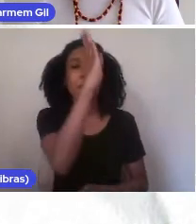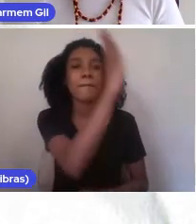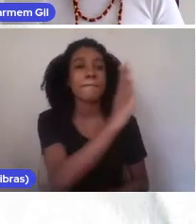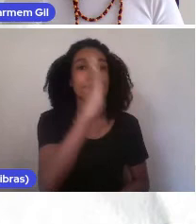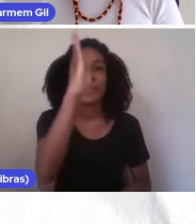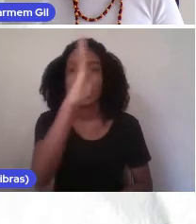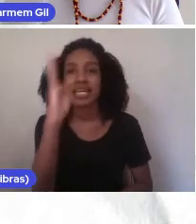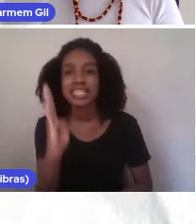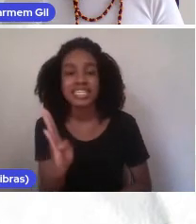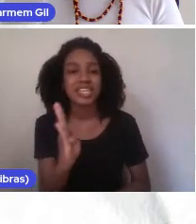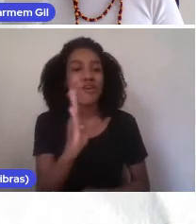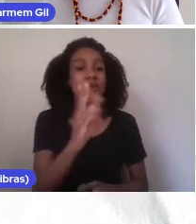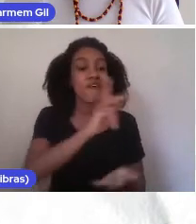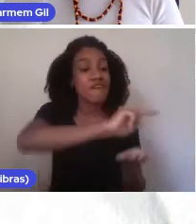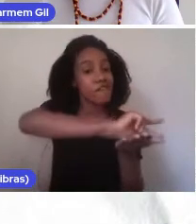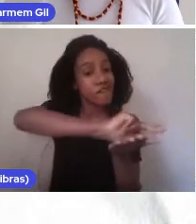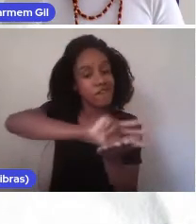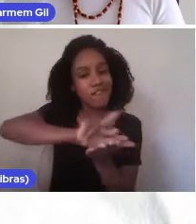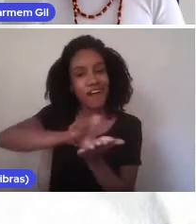Brasis.